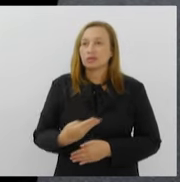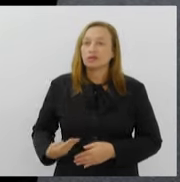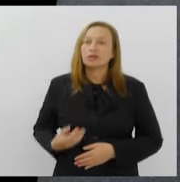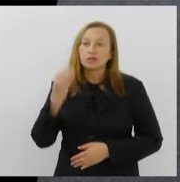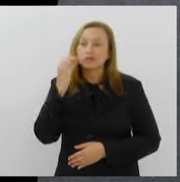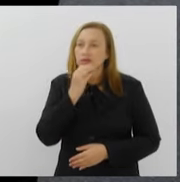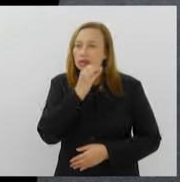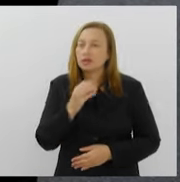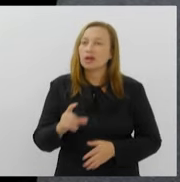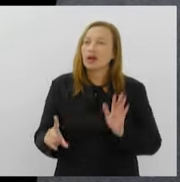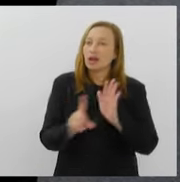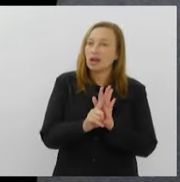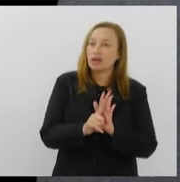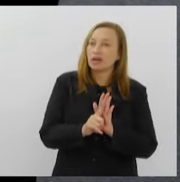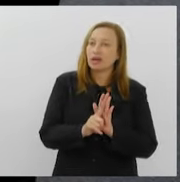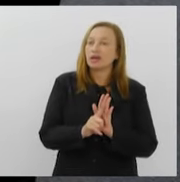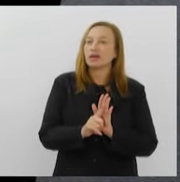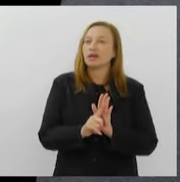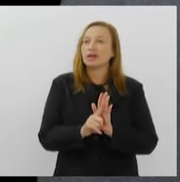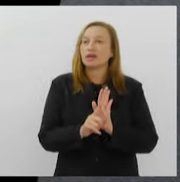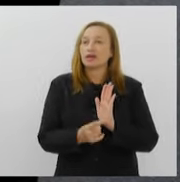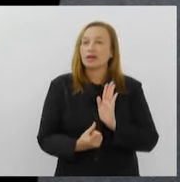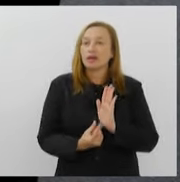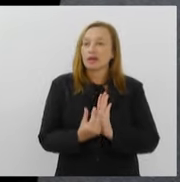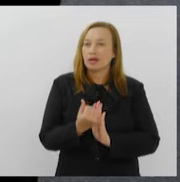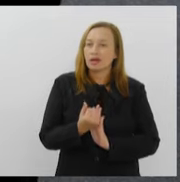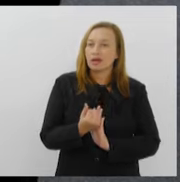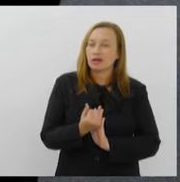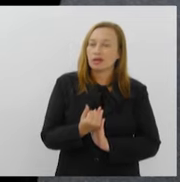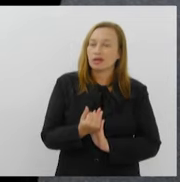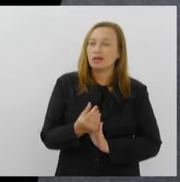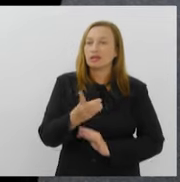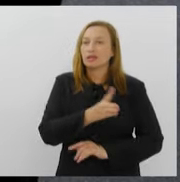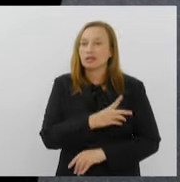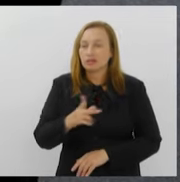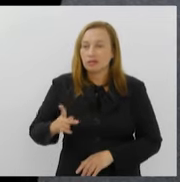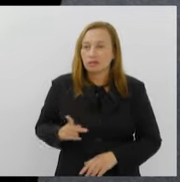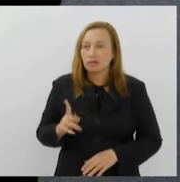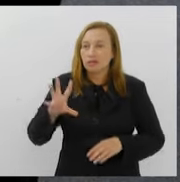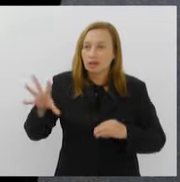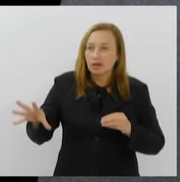Civil, que a presença da Defensoria Pública, aliada aqui à